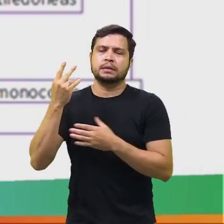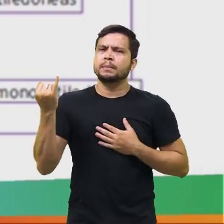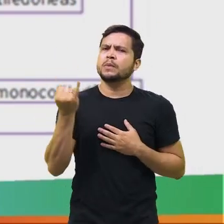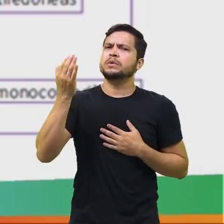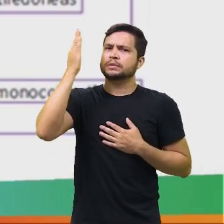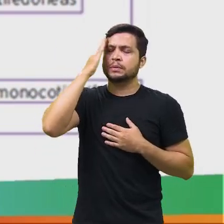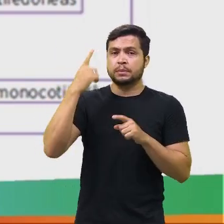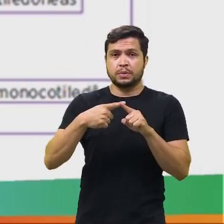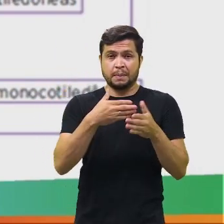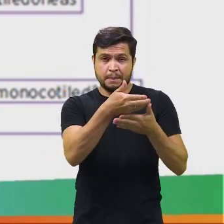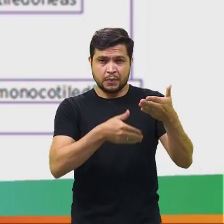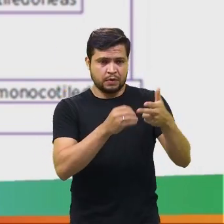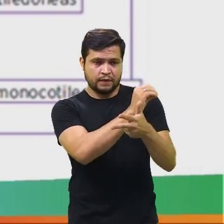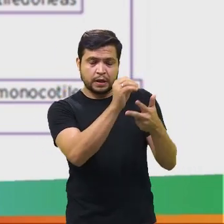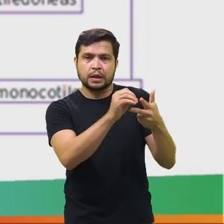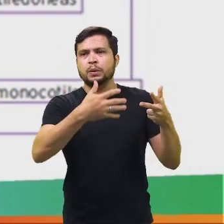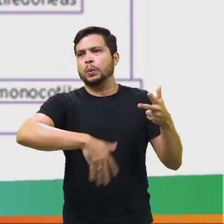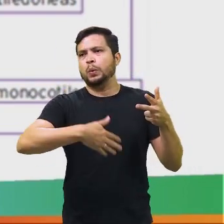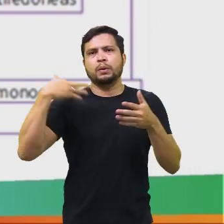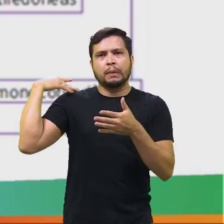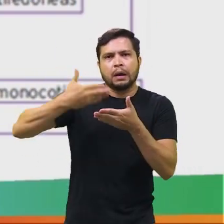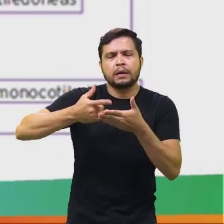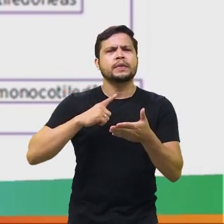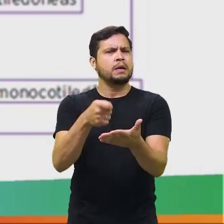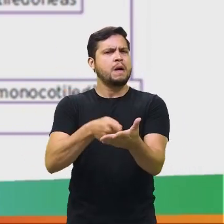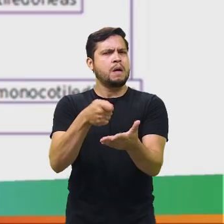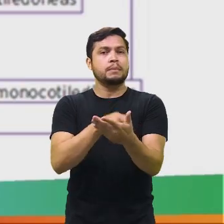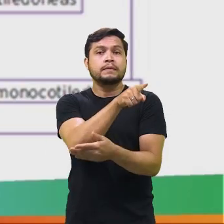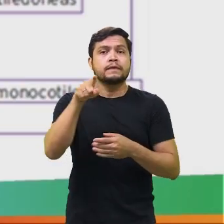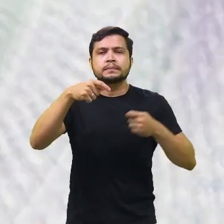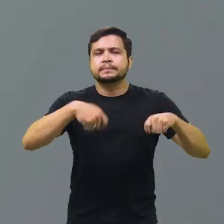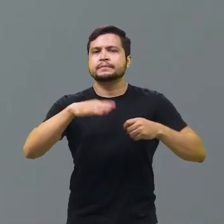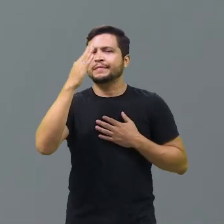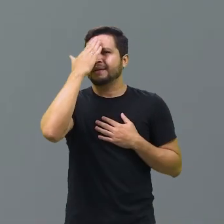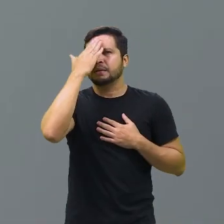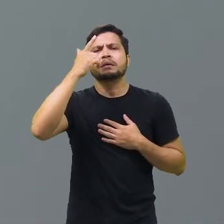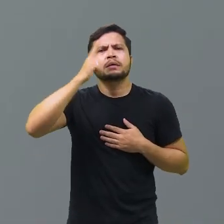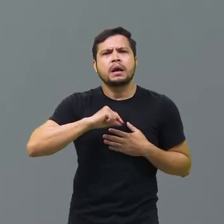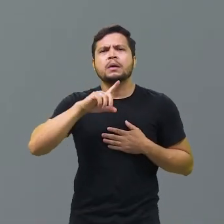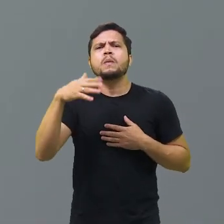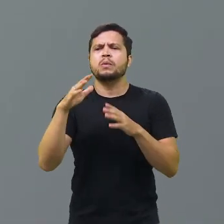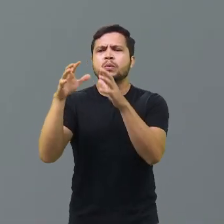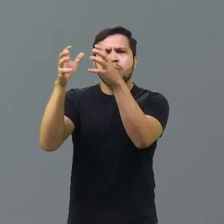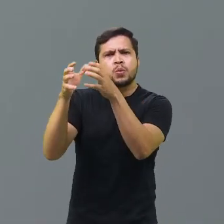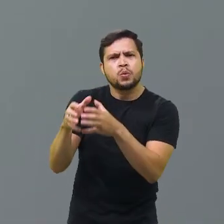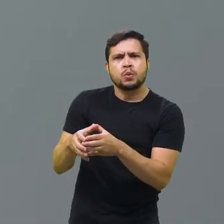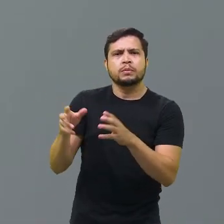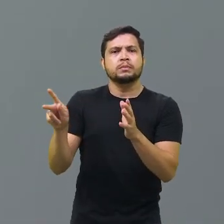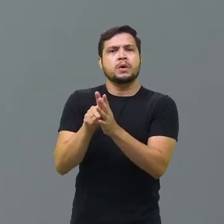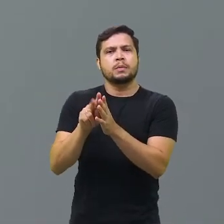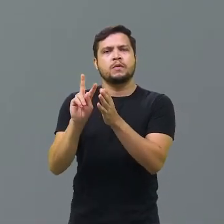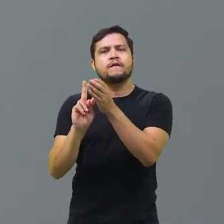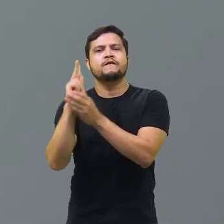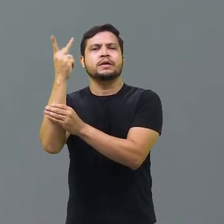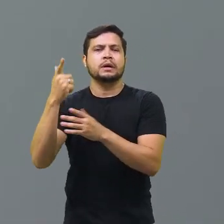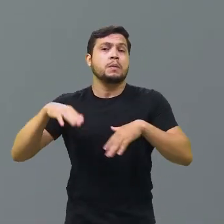últimos anos, ele vem cobrando isso muito de vocês, que vocês entendam quem são os grandes grupos vegetais. E aí a gente tem aqui